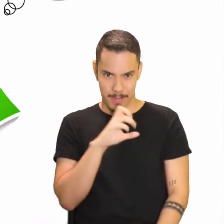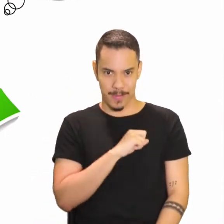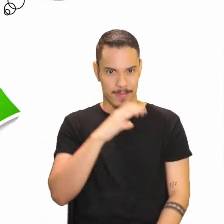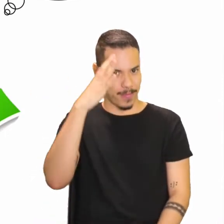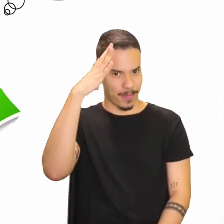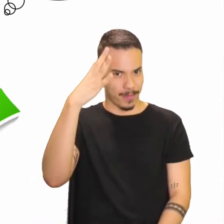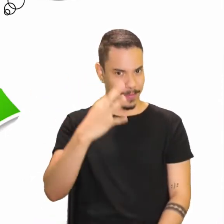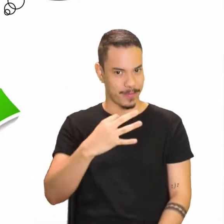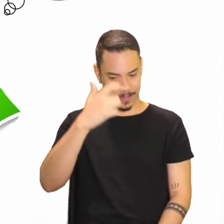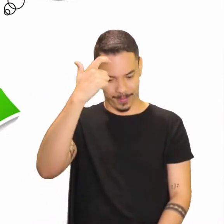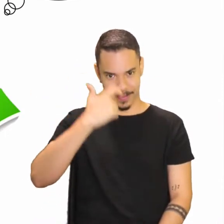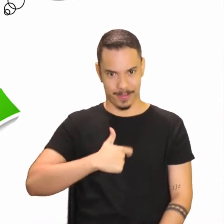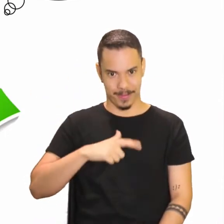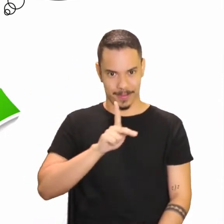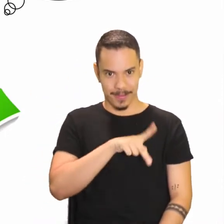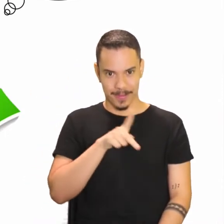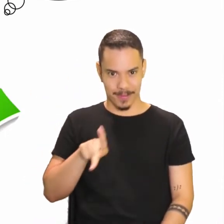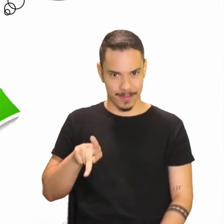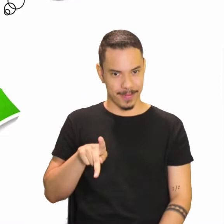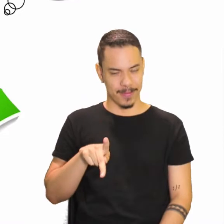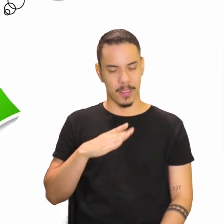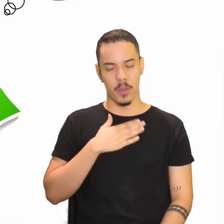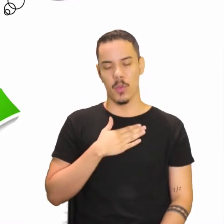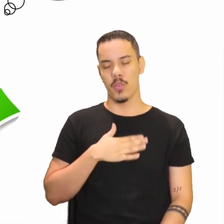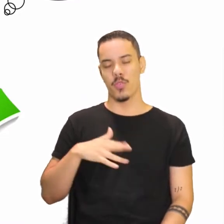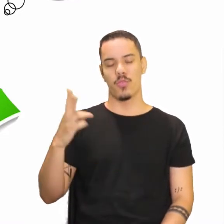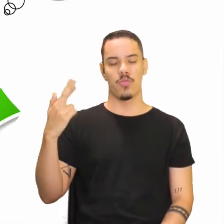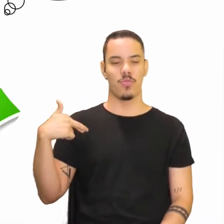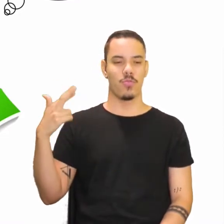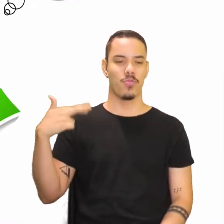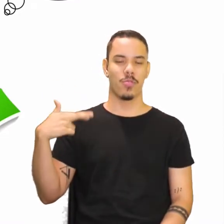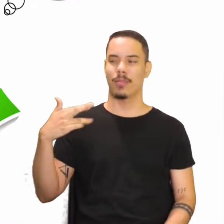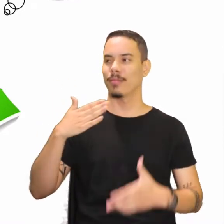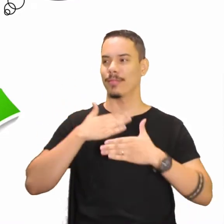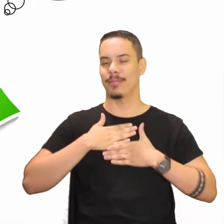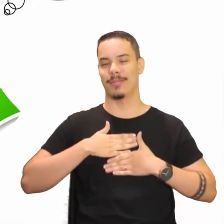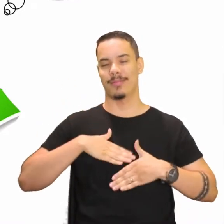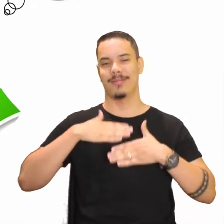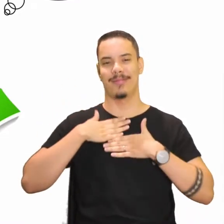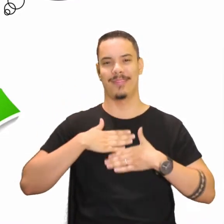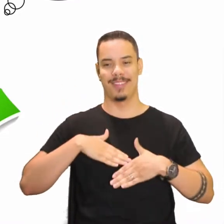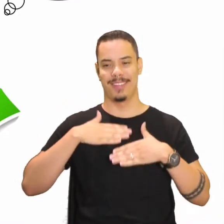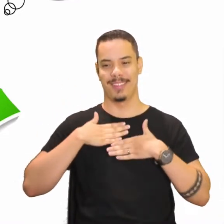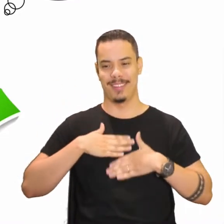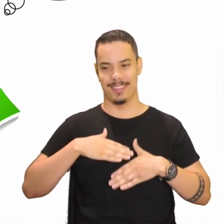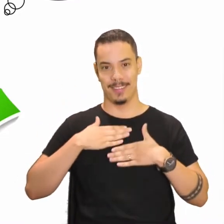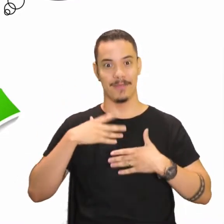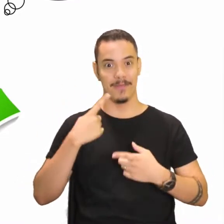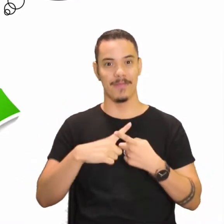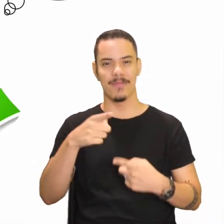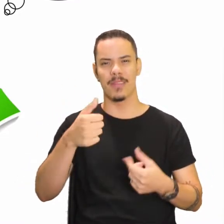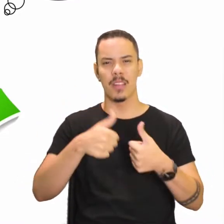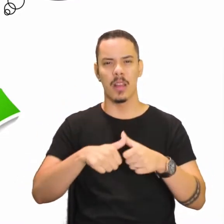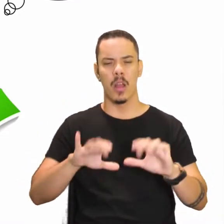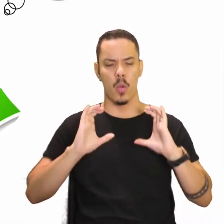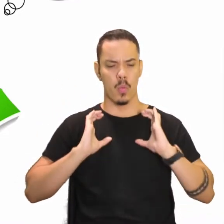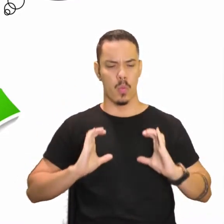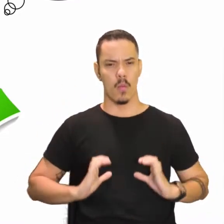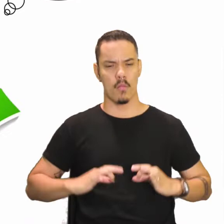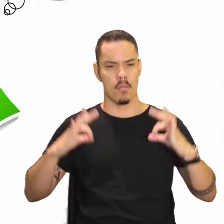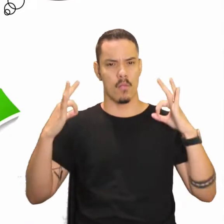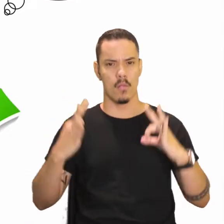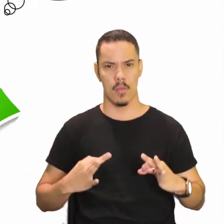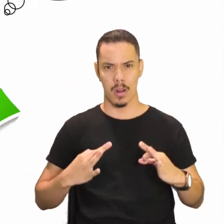A amada aqui. Então, relaxa, amada. Calma. Eles estão aí comportadíssimos, não